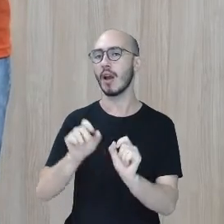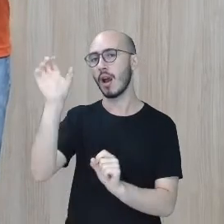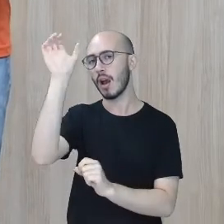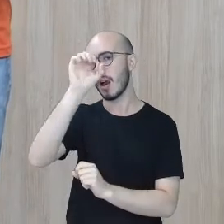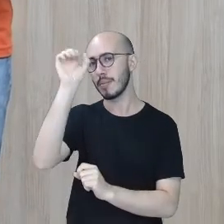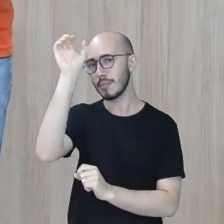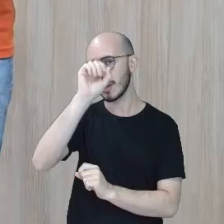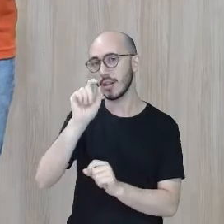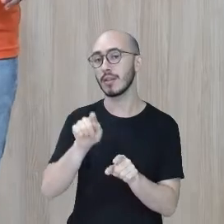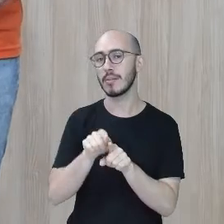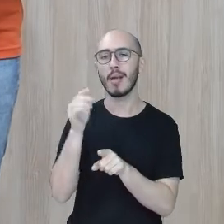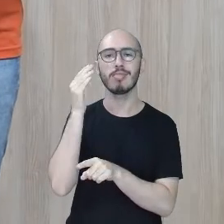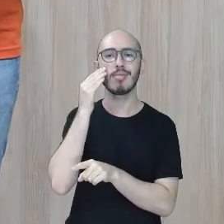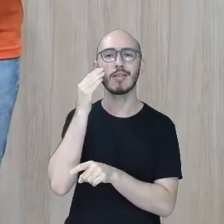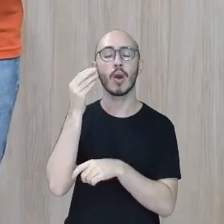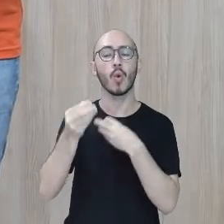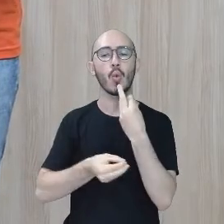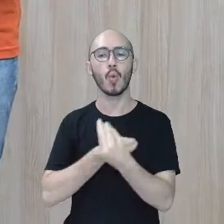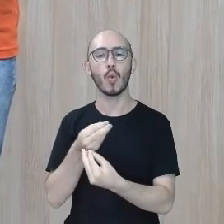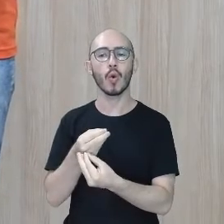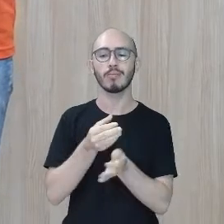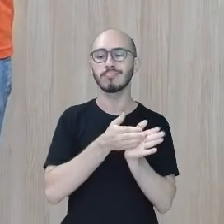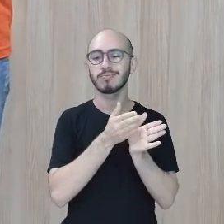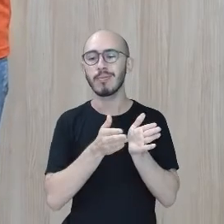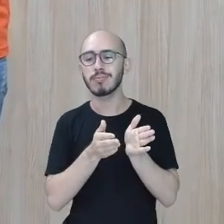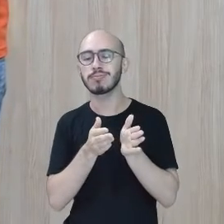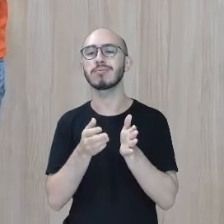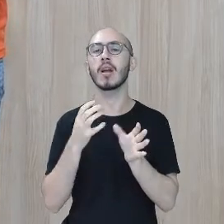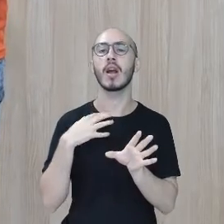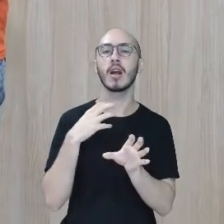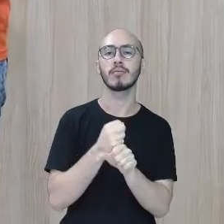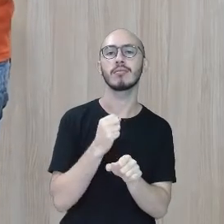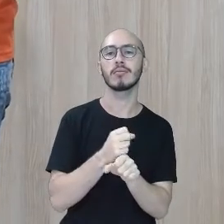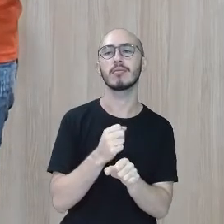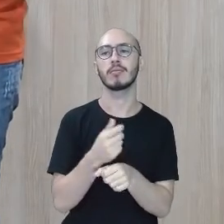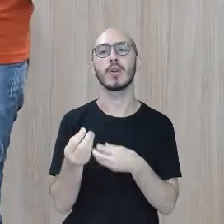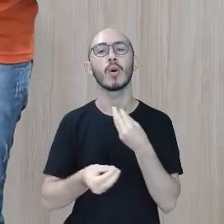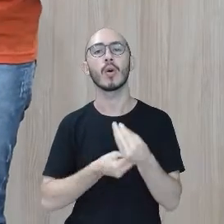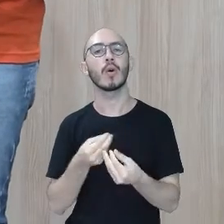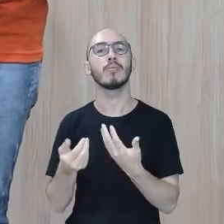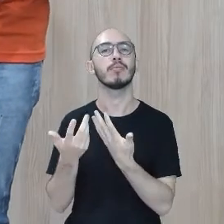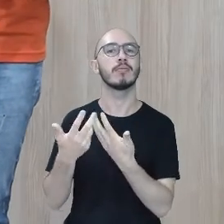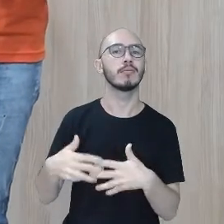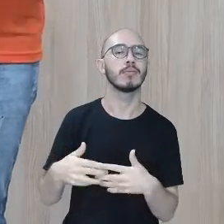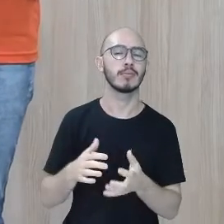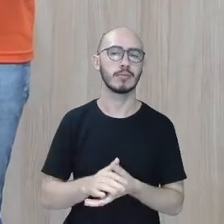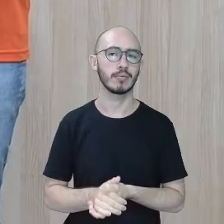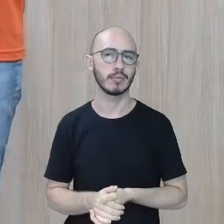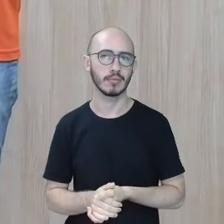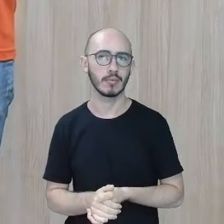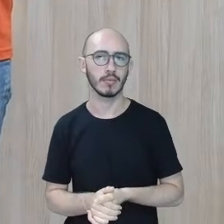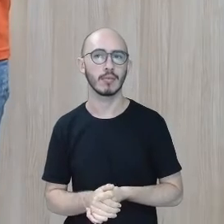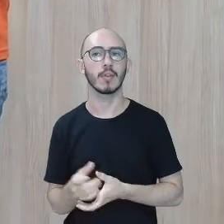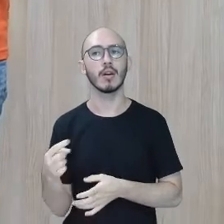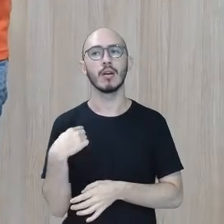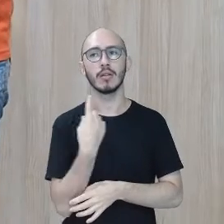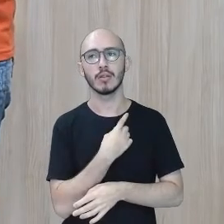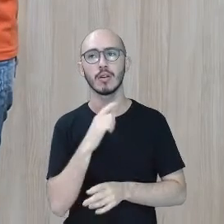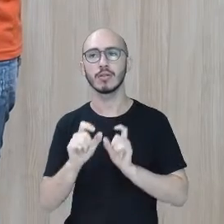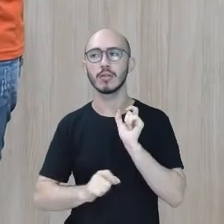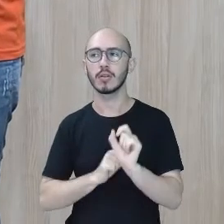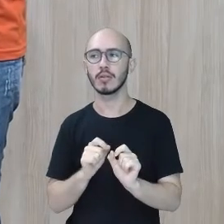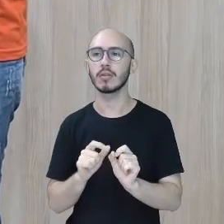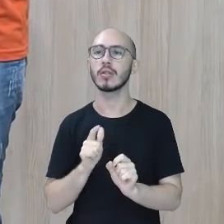aprender e a entender como é que esses produtos notáveis, eles funcionam, tá bem? Então, A gente falou aqui